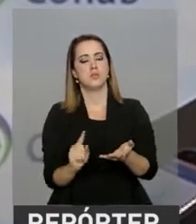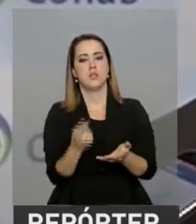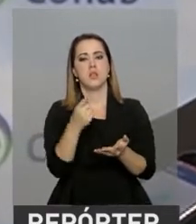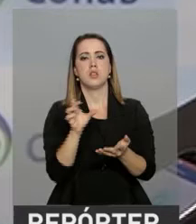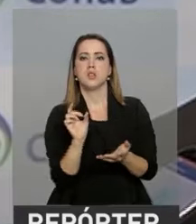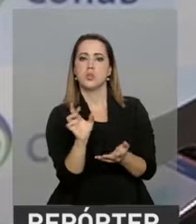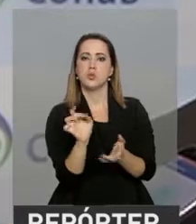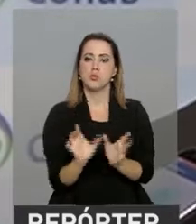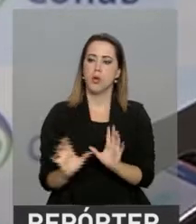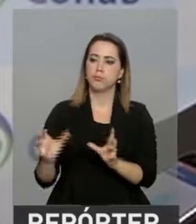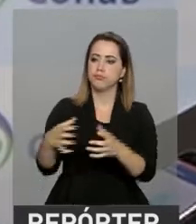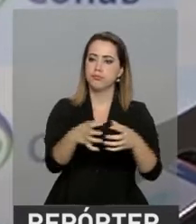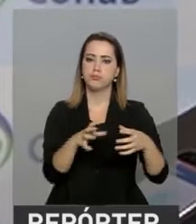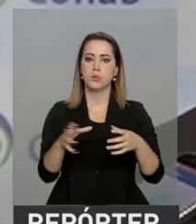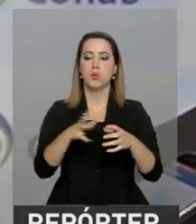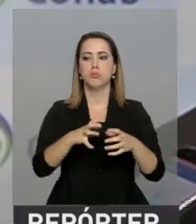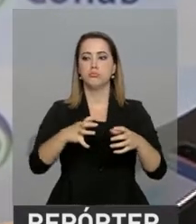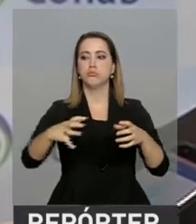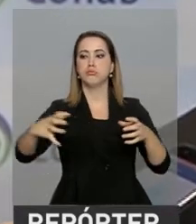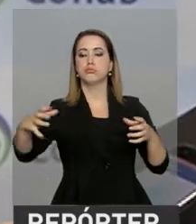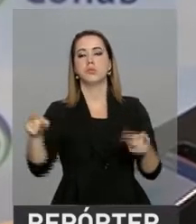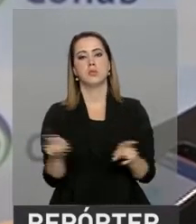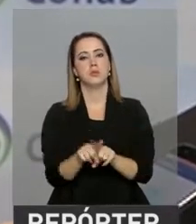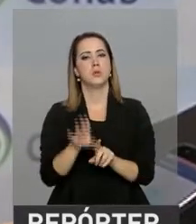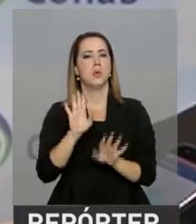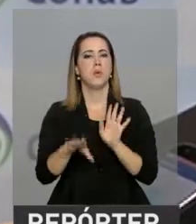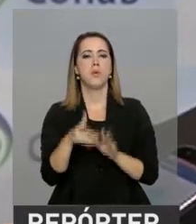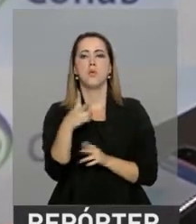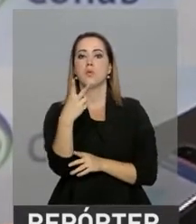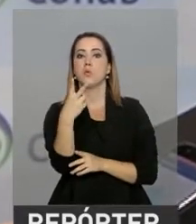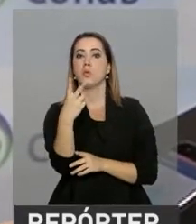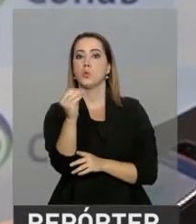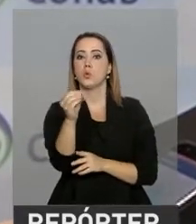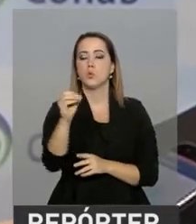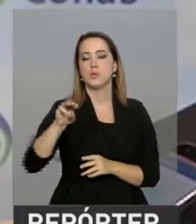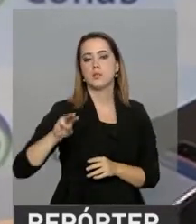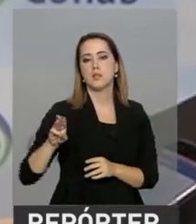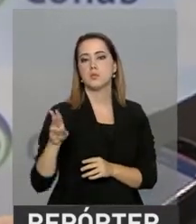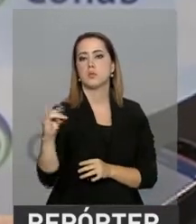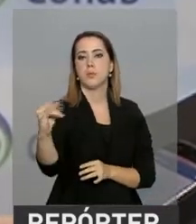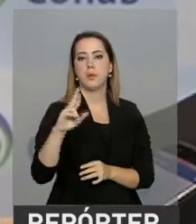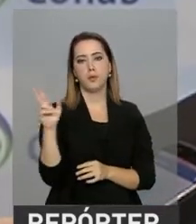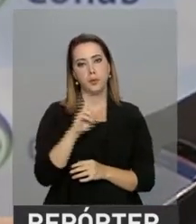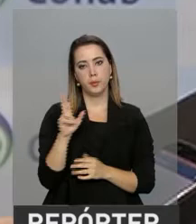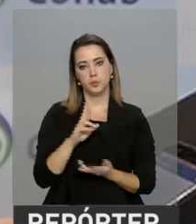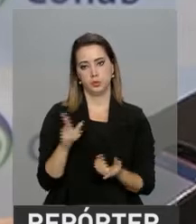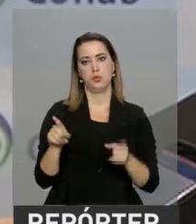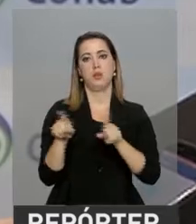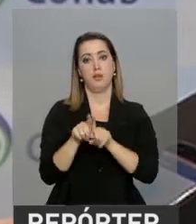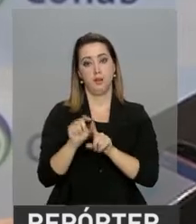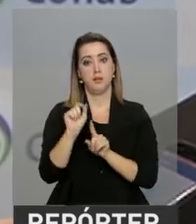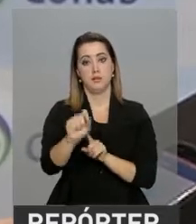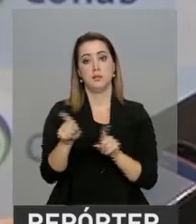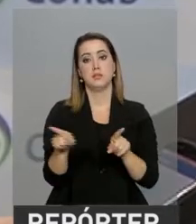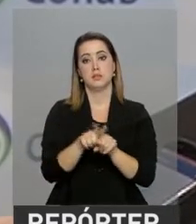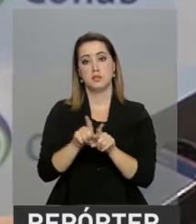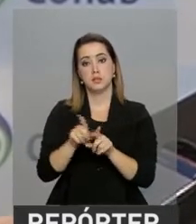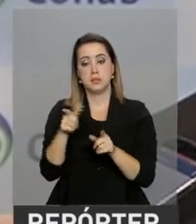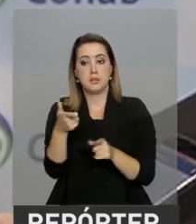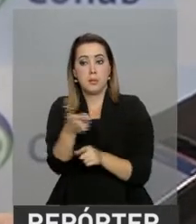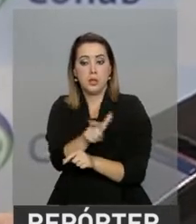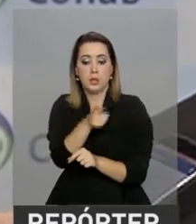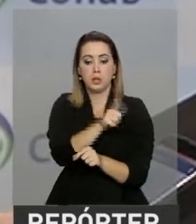movimentação dessa produção de cerca de aproximadamente 200 bilhões de reais é além de você desaguar em